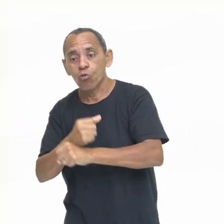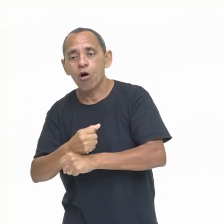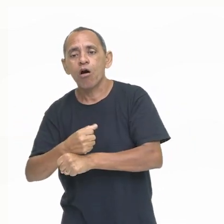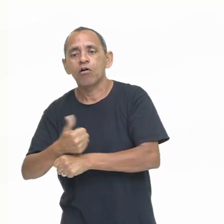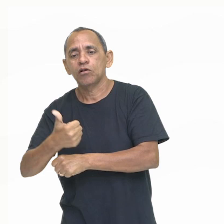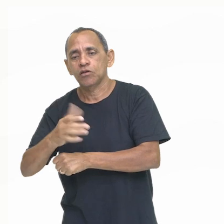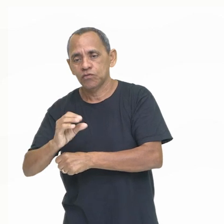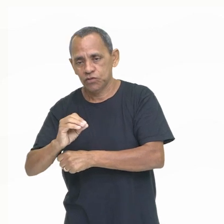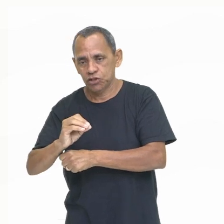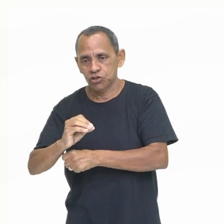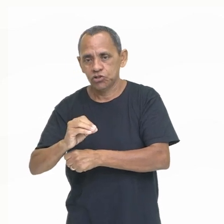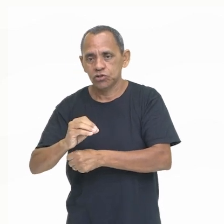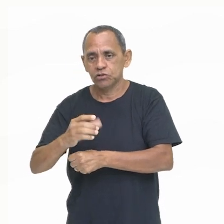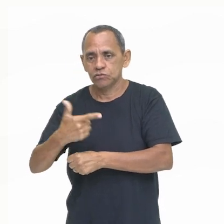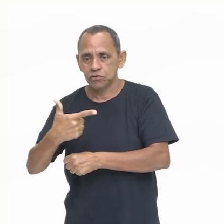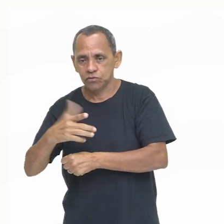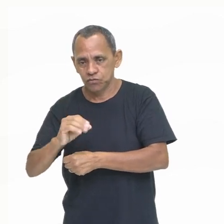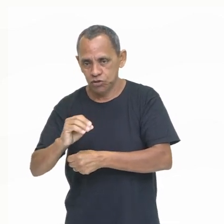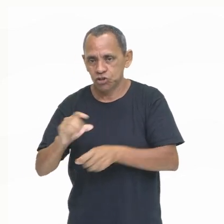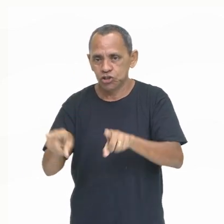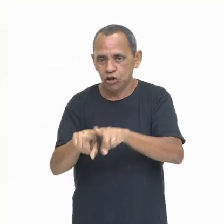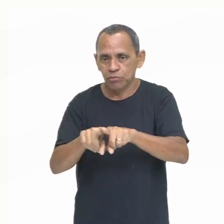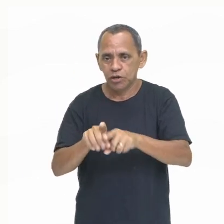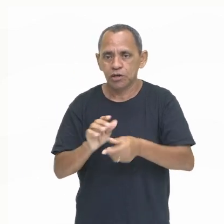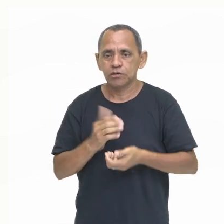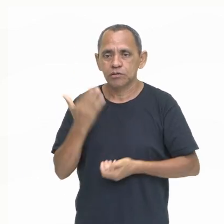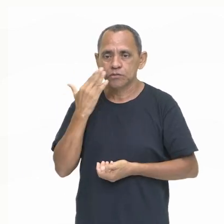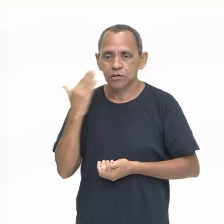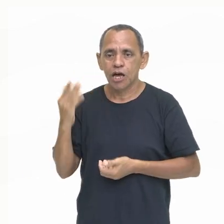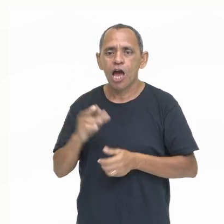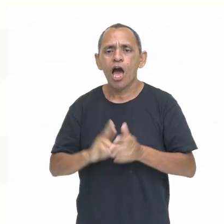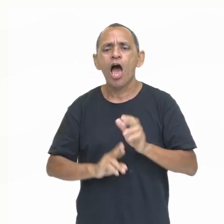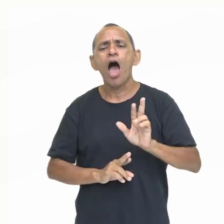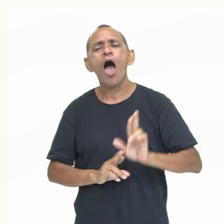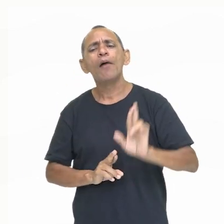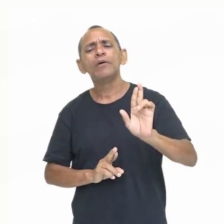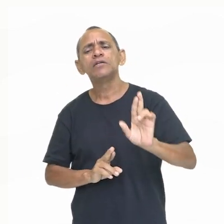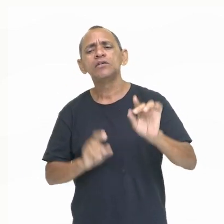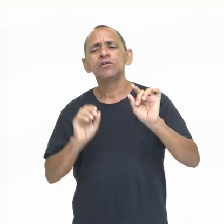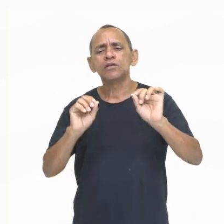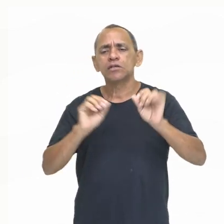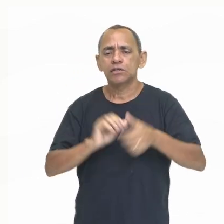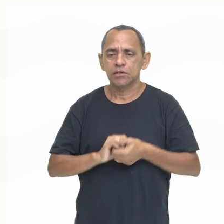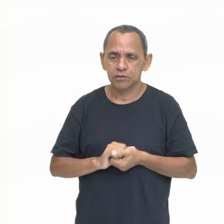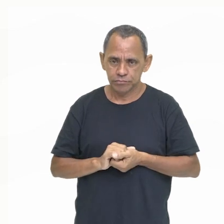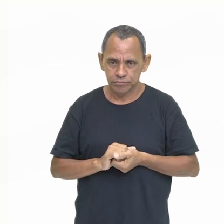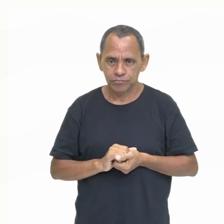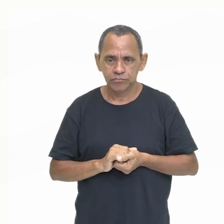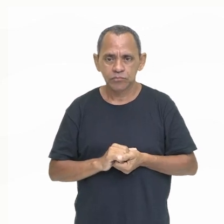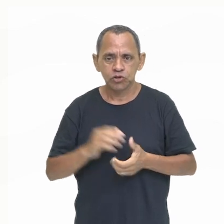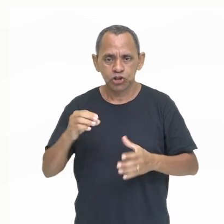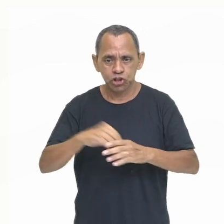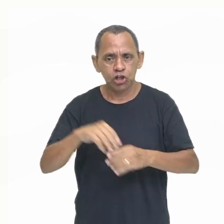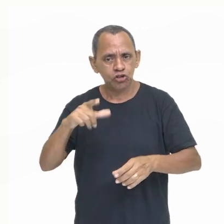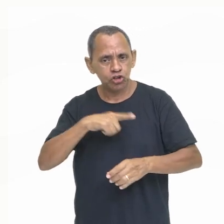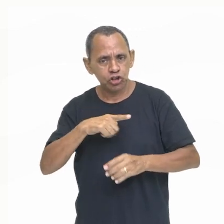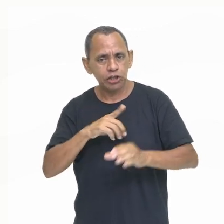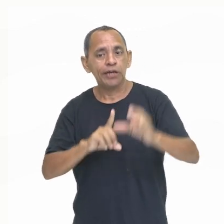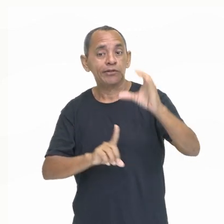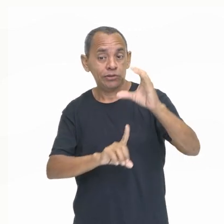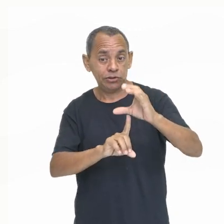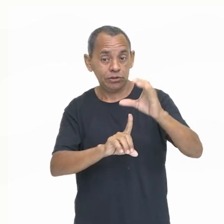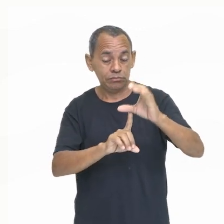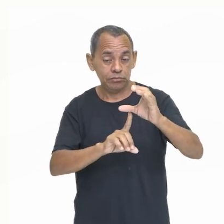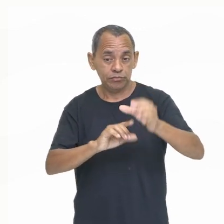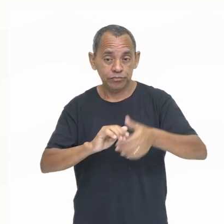fechada, temos aqui a representação de que o intervalo faz faz parte aí do domínio, tá